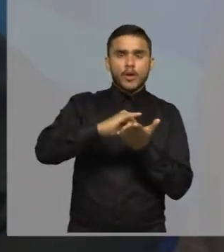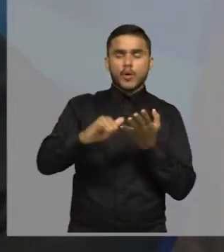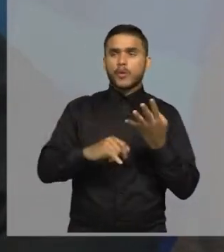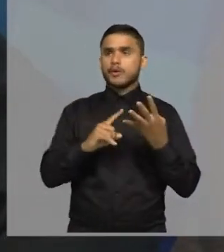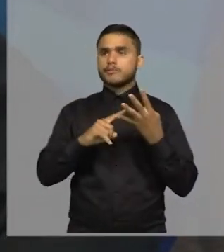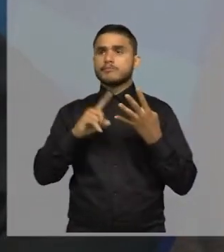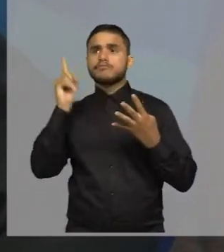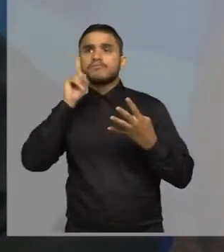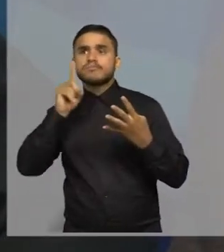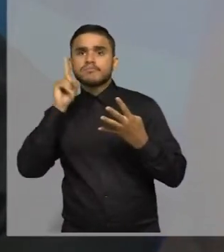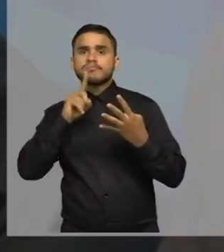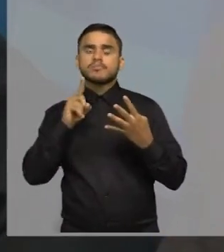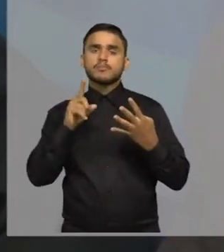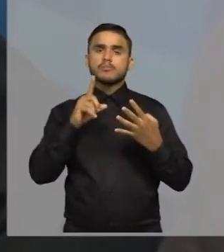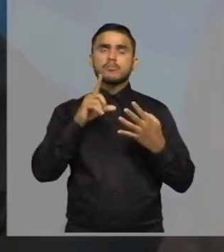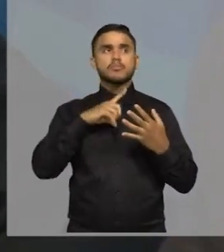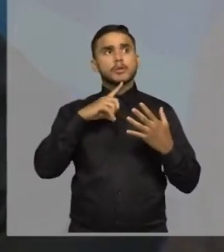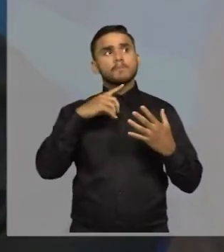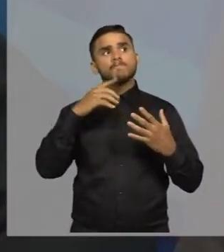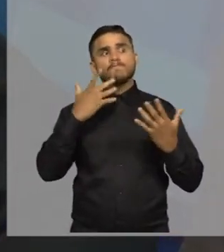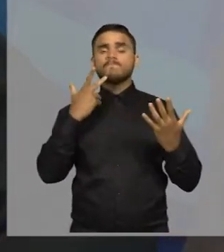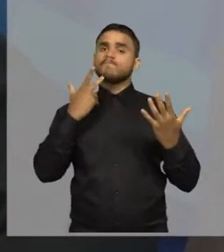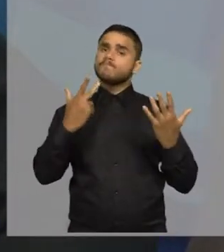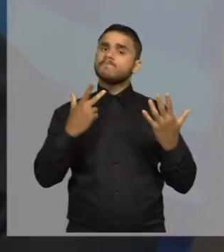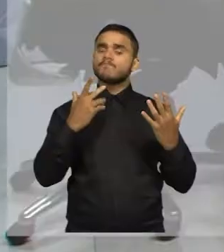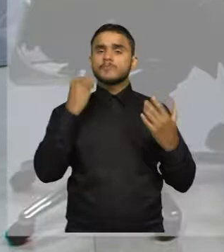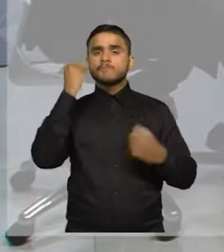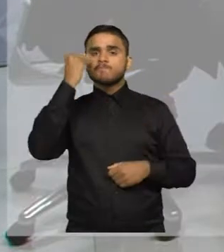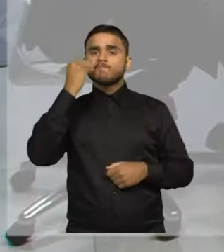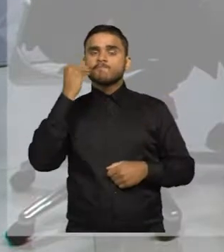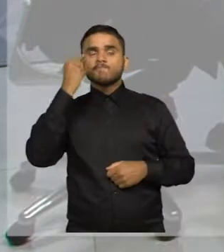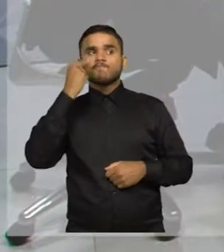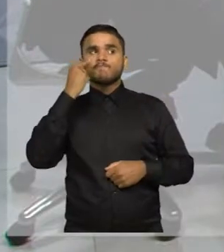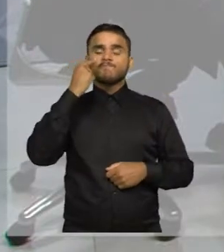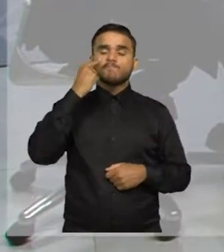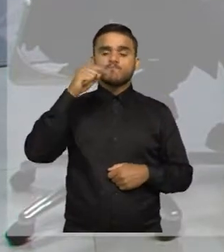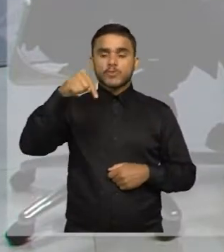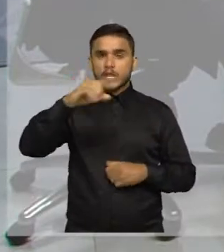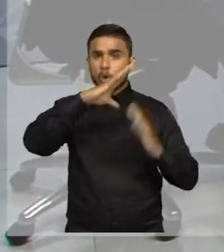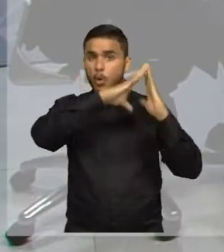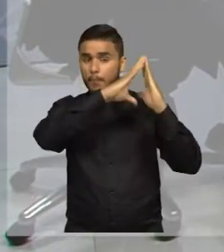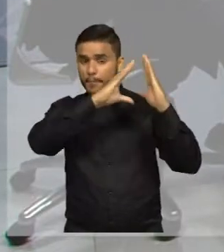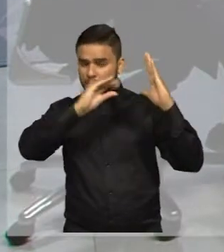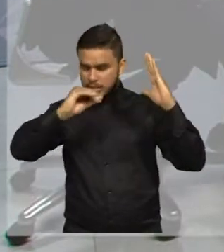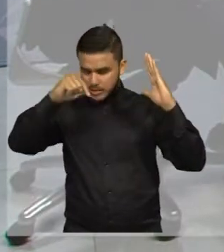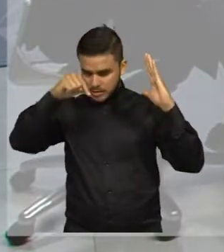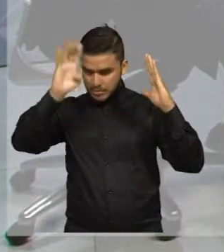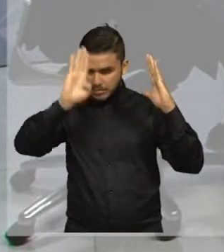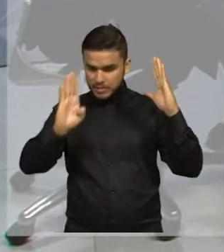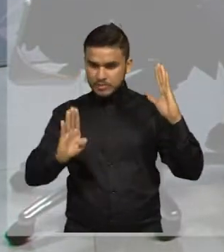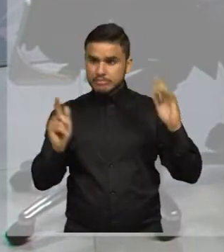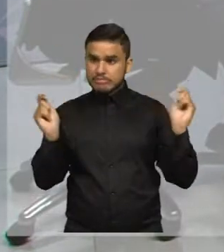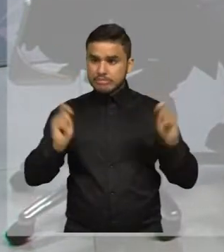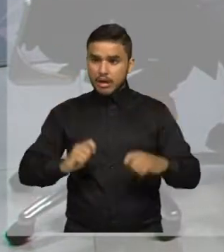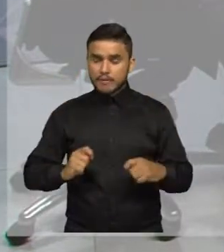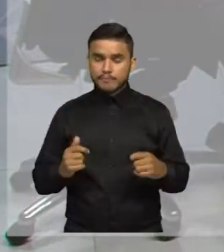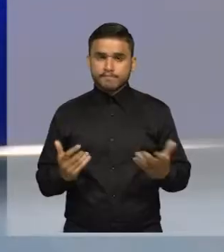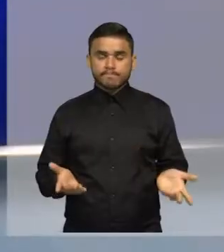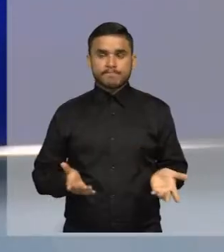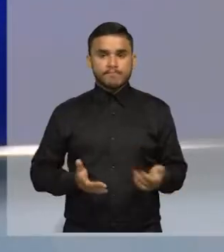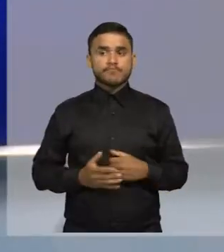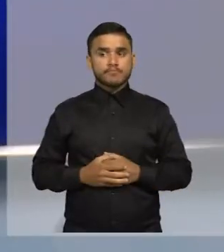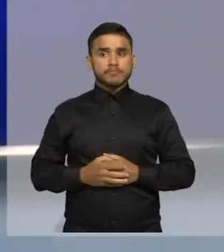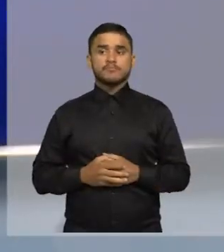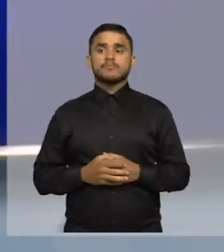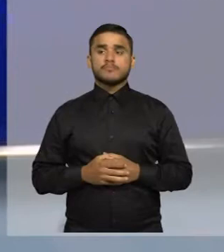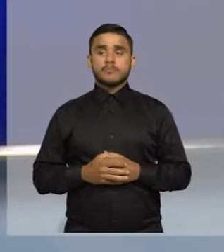americanas, que são difíceis de transplantar para o Brasil. Que são cidades que que ostentavam índices de